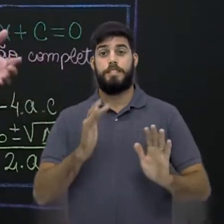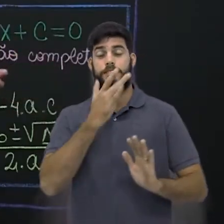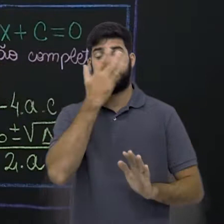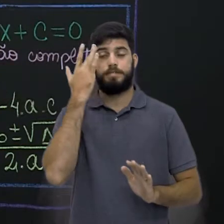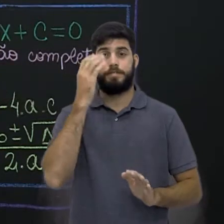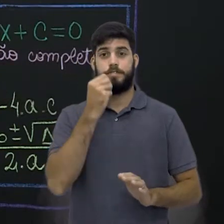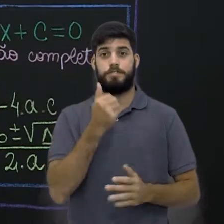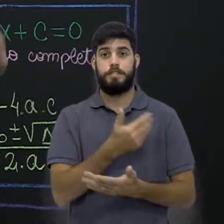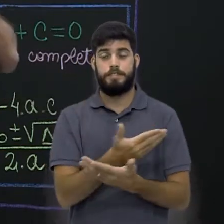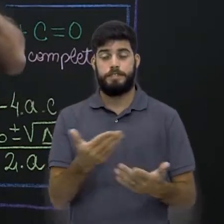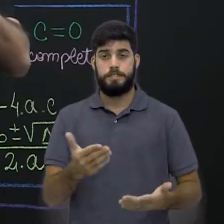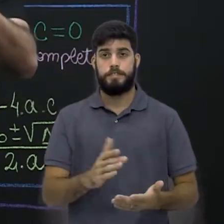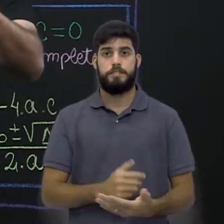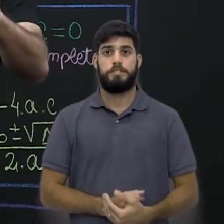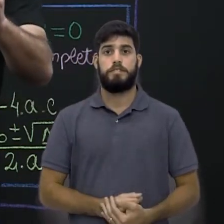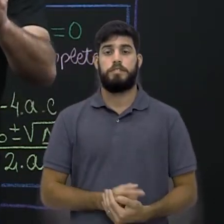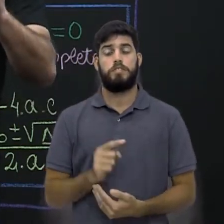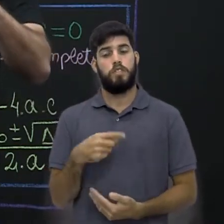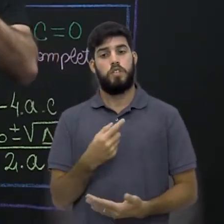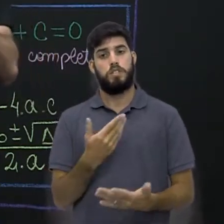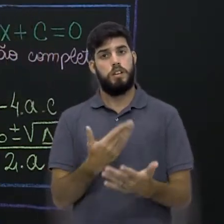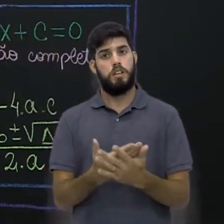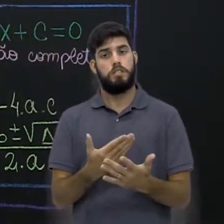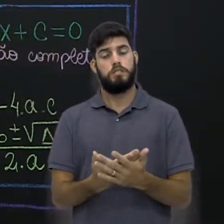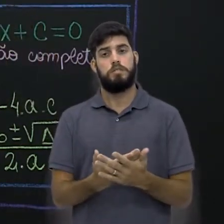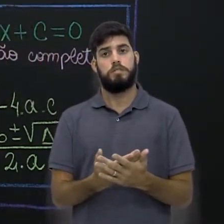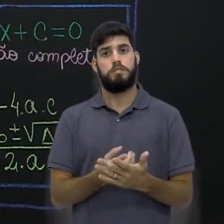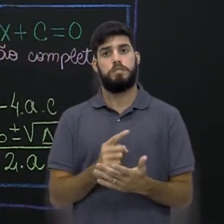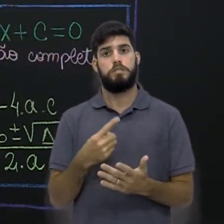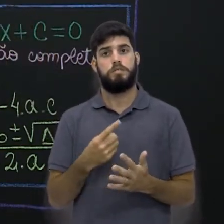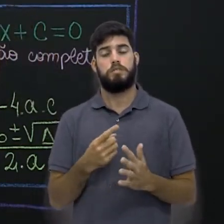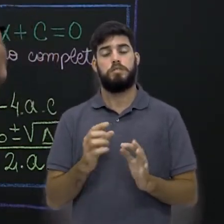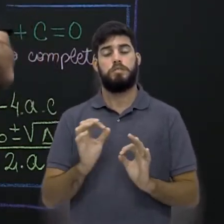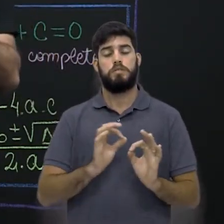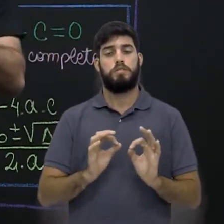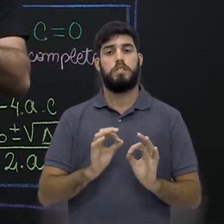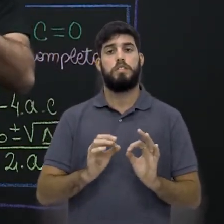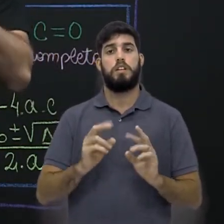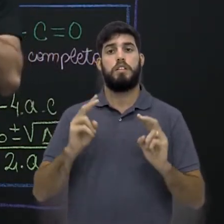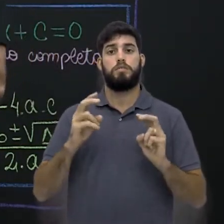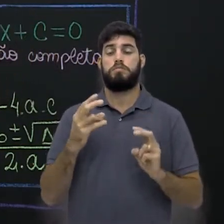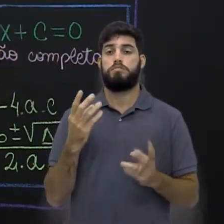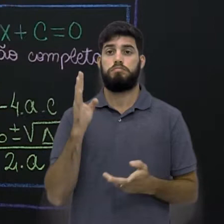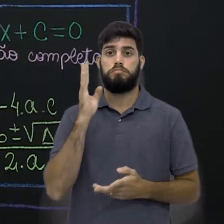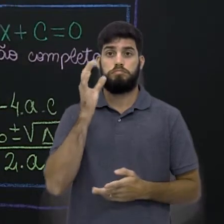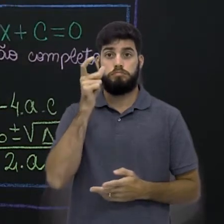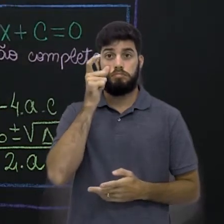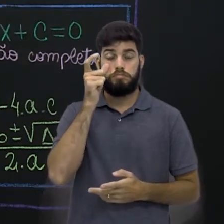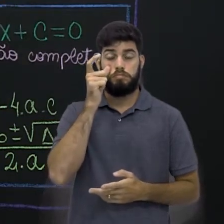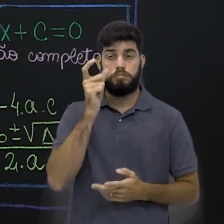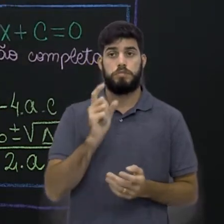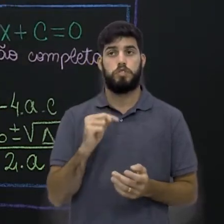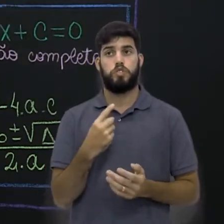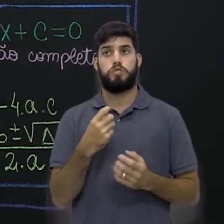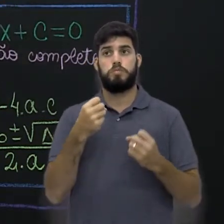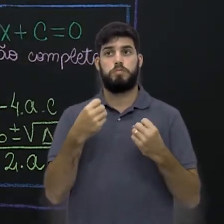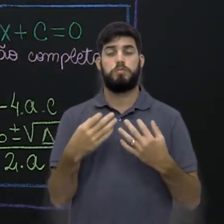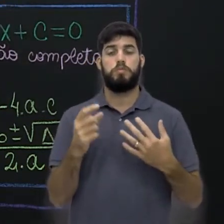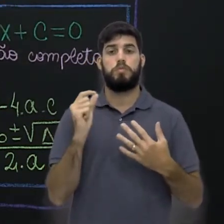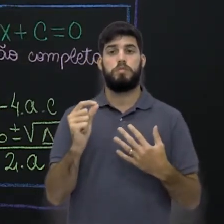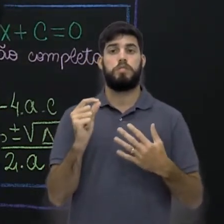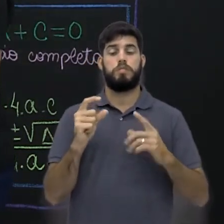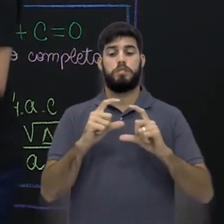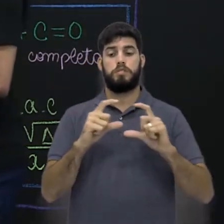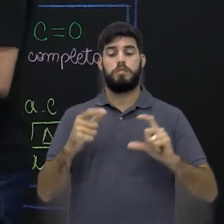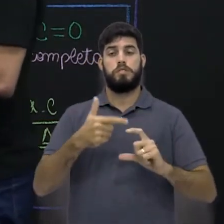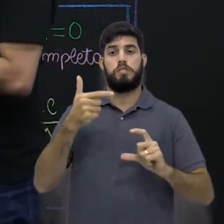Olá pessoal, tudo bem com vocês? Nesta nossa aula vamos tratar aqui de um assunto muito interessante onde ele nos fala sobre equações de